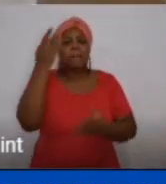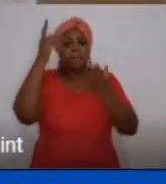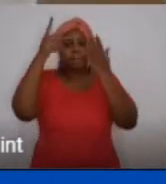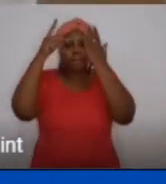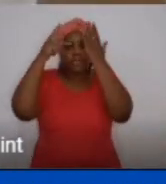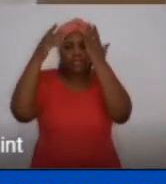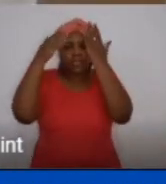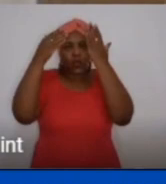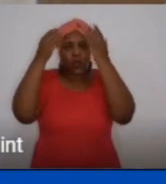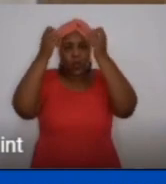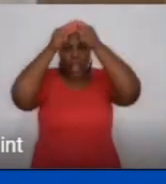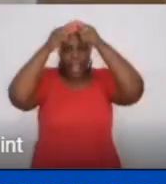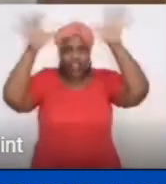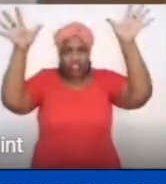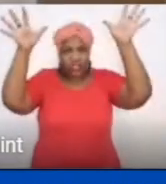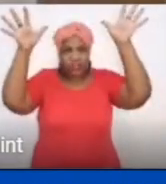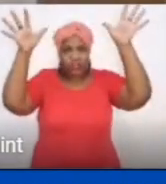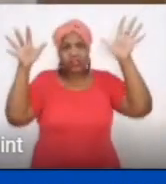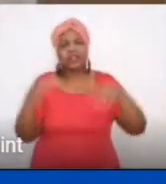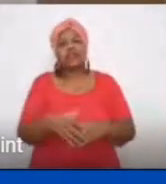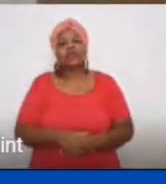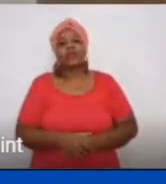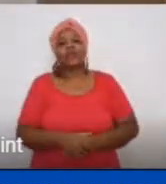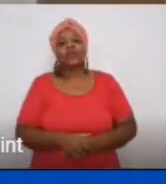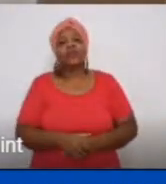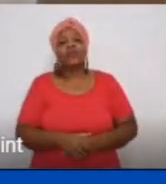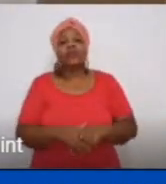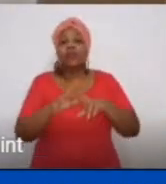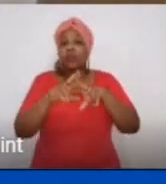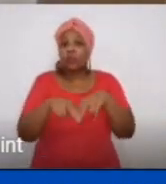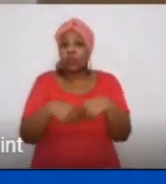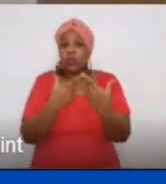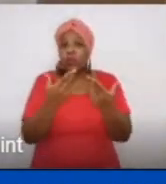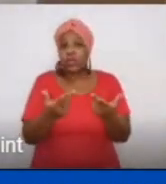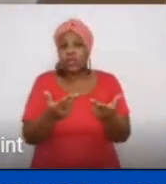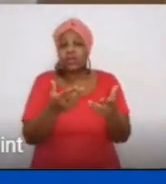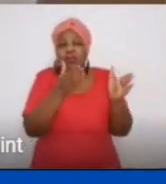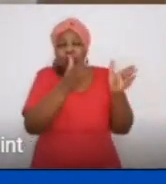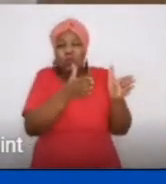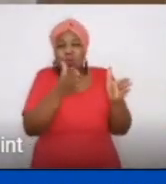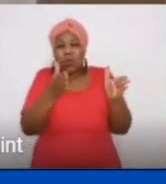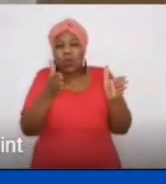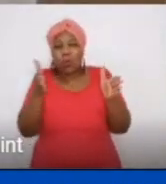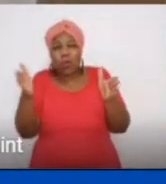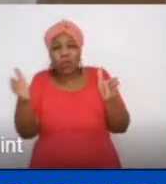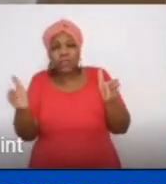são chamadas essas substâncias. Então, é um processo que envolve